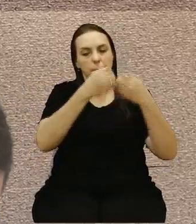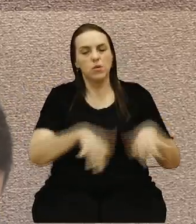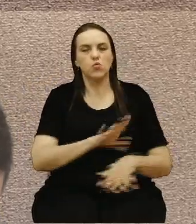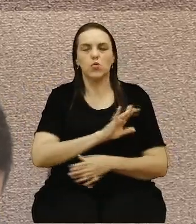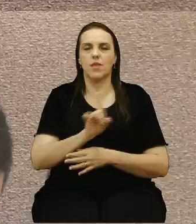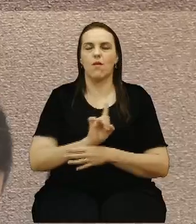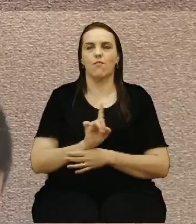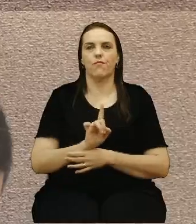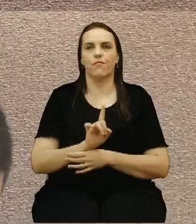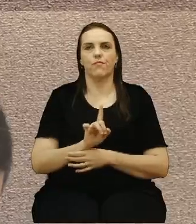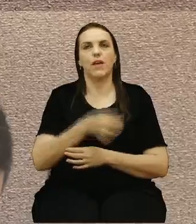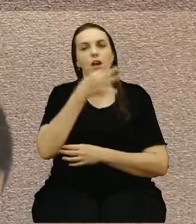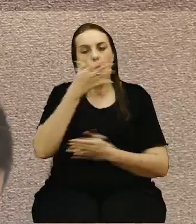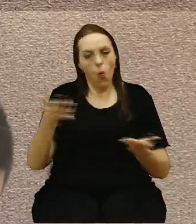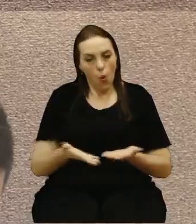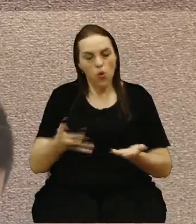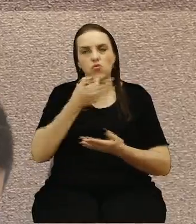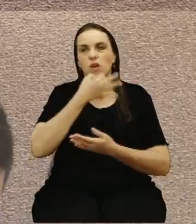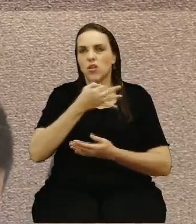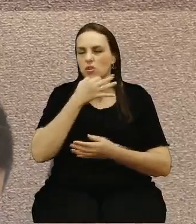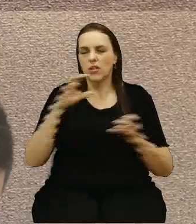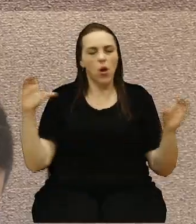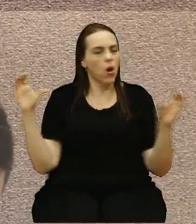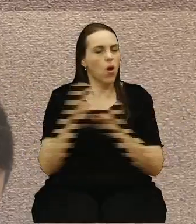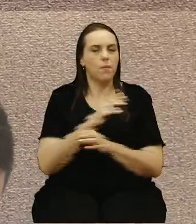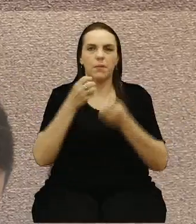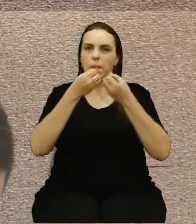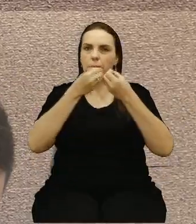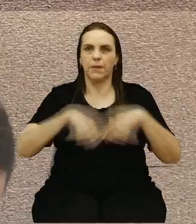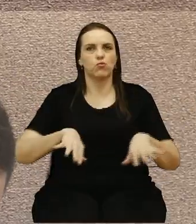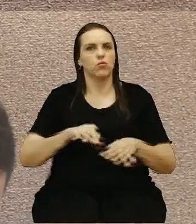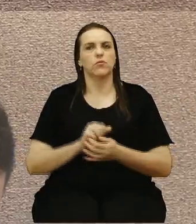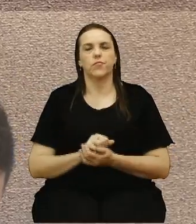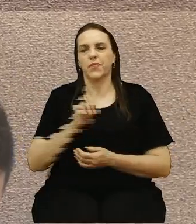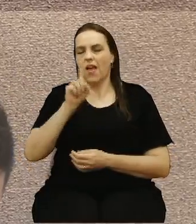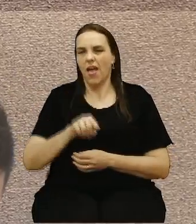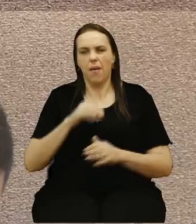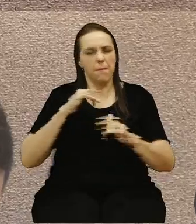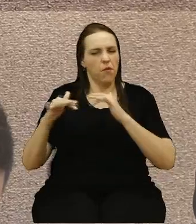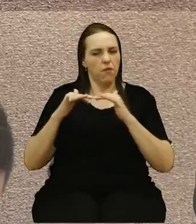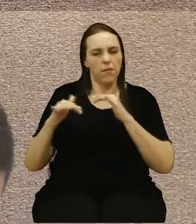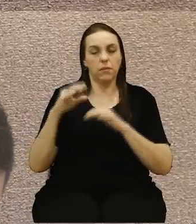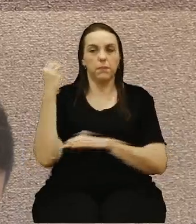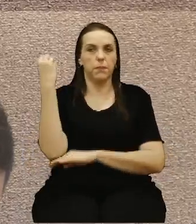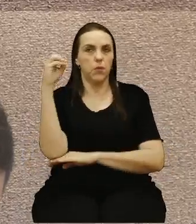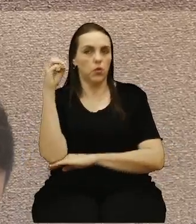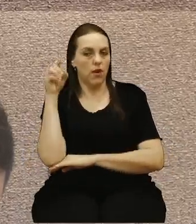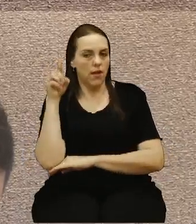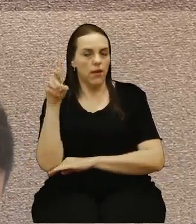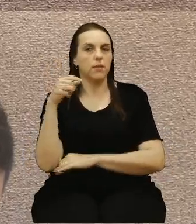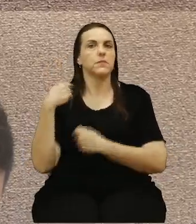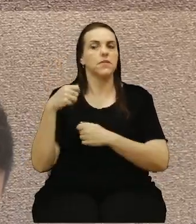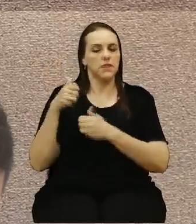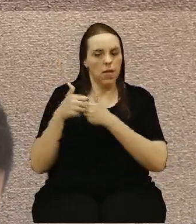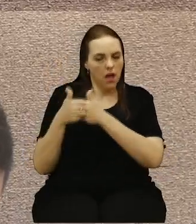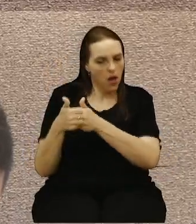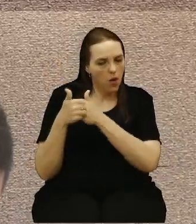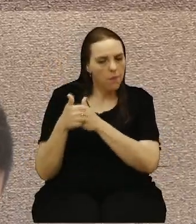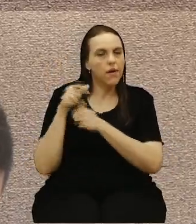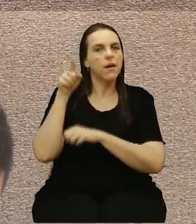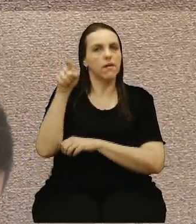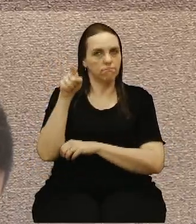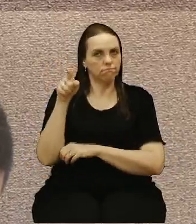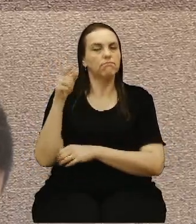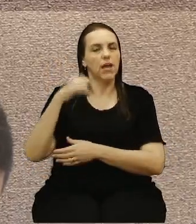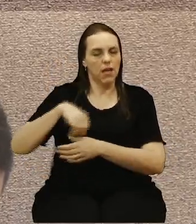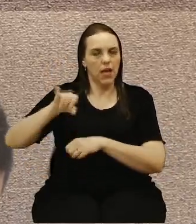Hoje, Caxias do Sul está totalmente prejudicada. Nós vemos alguns movimentos em Porto Alegre, devemos acompanhar a capital, que lá o